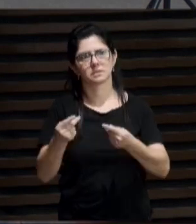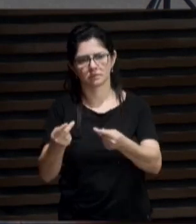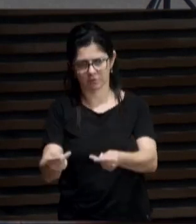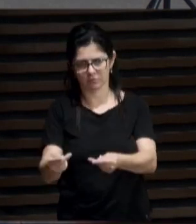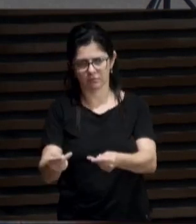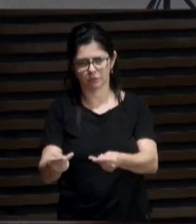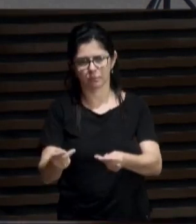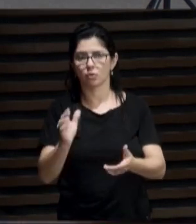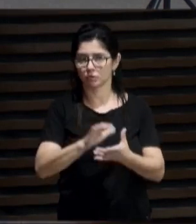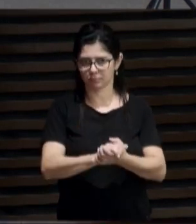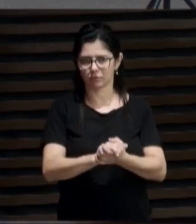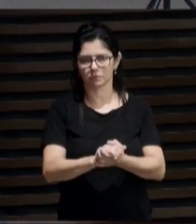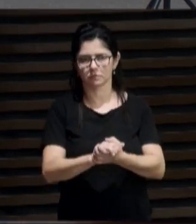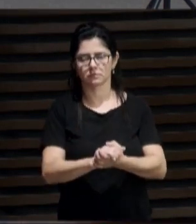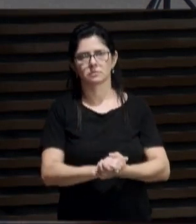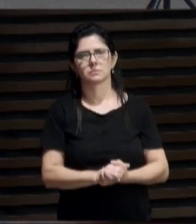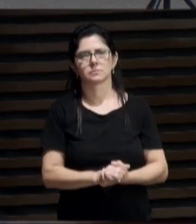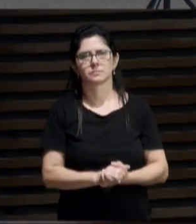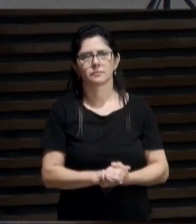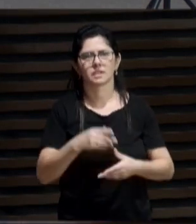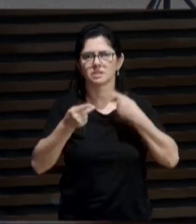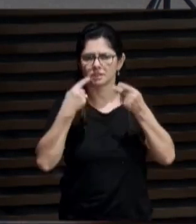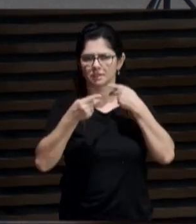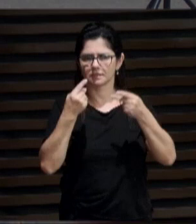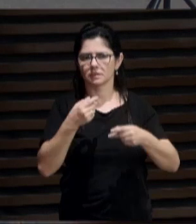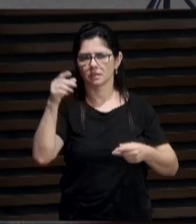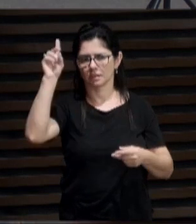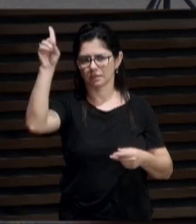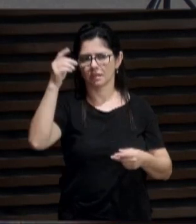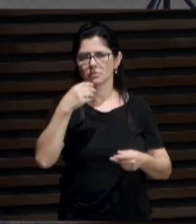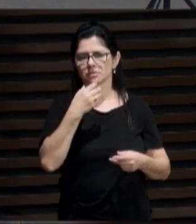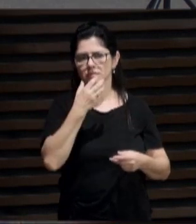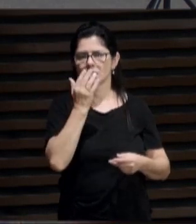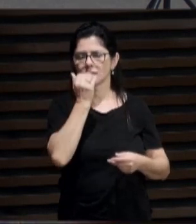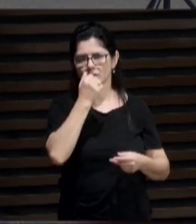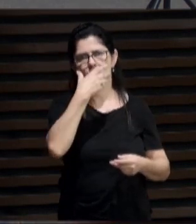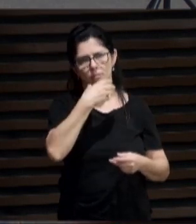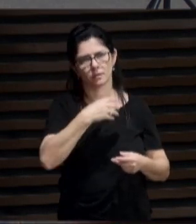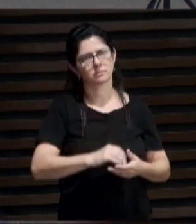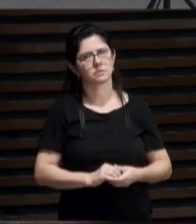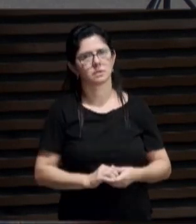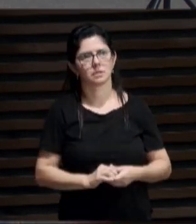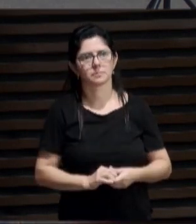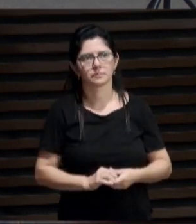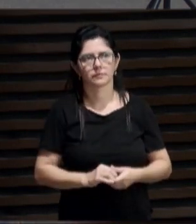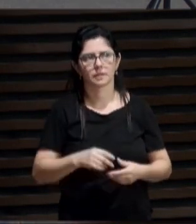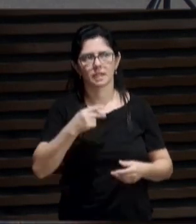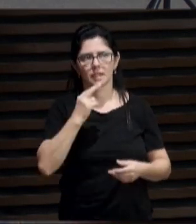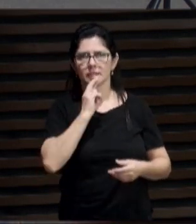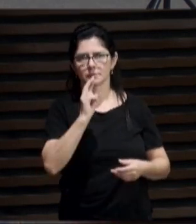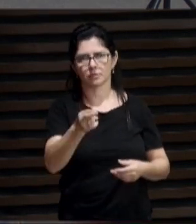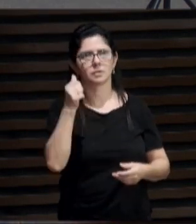eu comi. Disse o Senhor Deus à mulher, que é isso que fizeste? Respondeu a mulher, a serpente